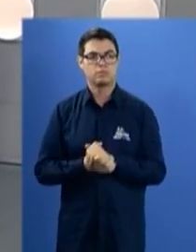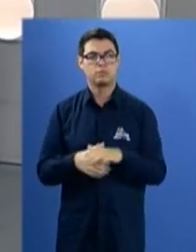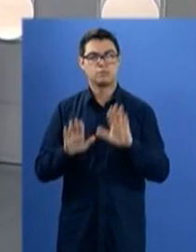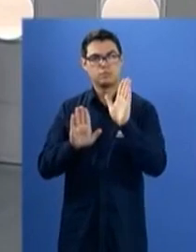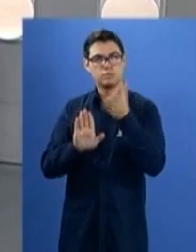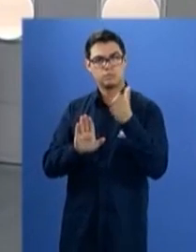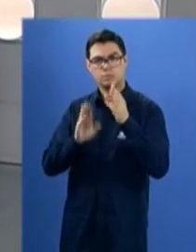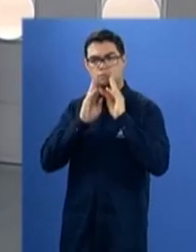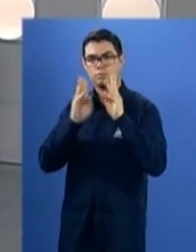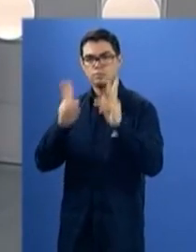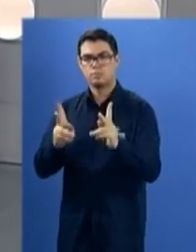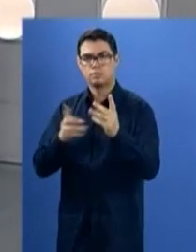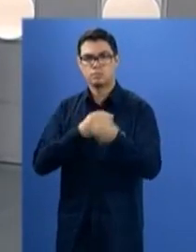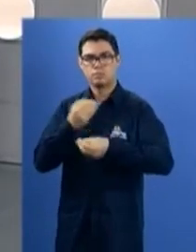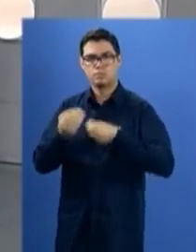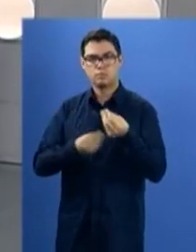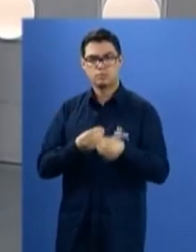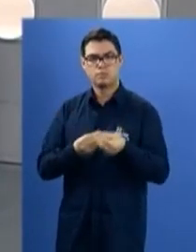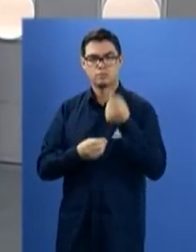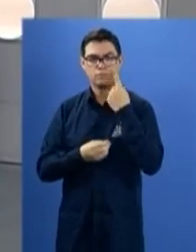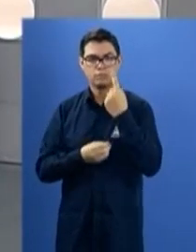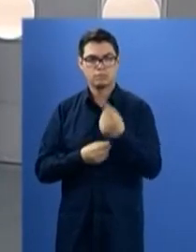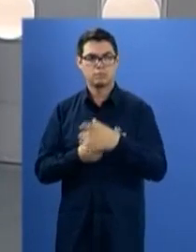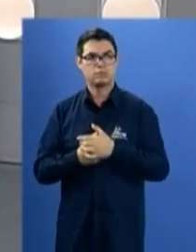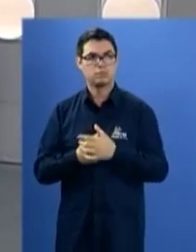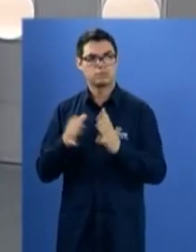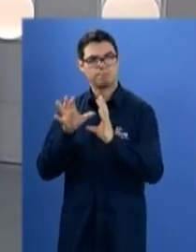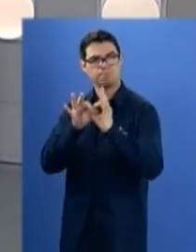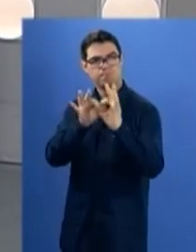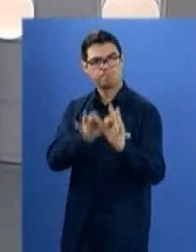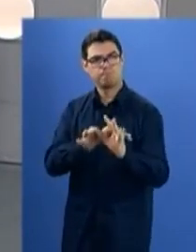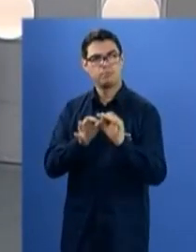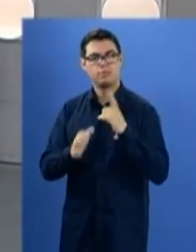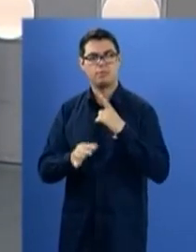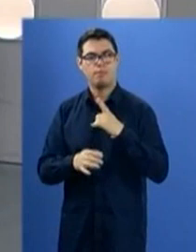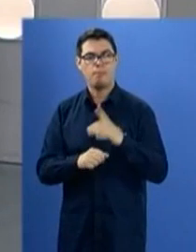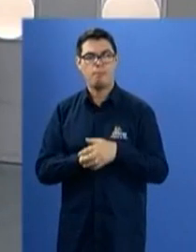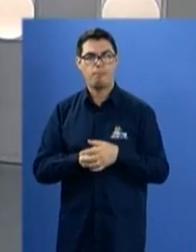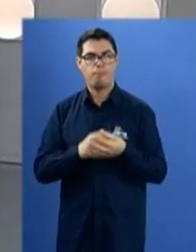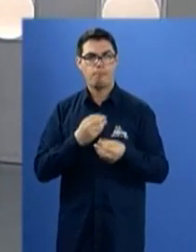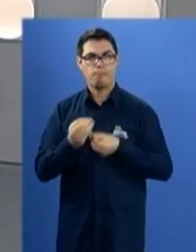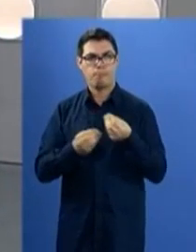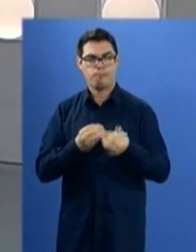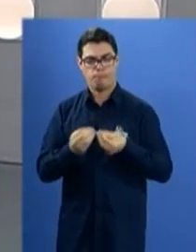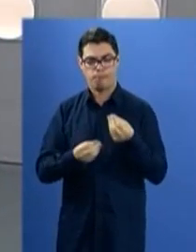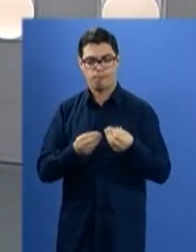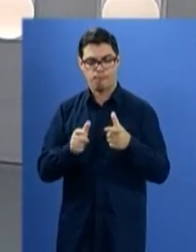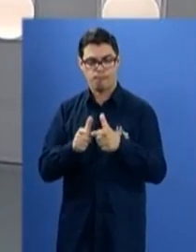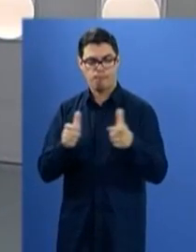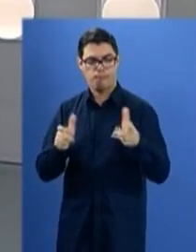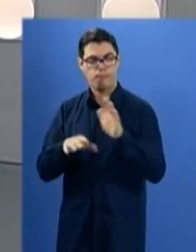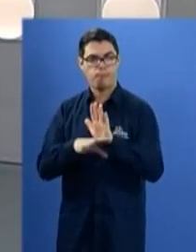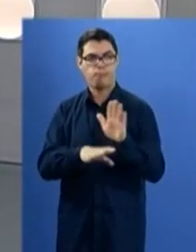Já o marketing, que também está totalmente aqui interligado, é um dos grandes inputs da